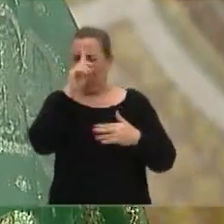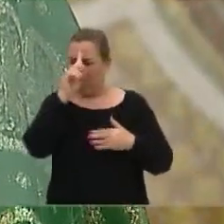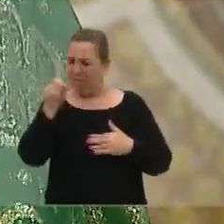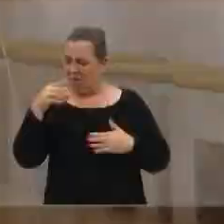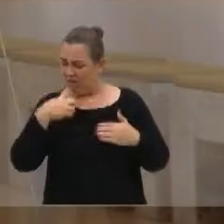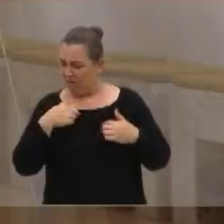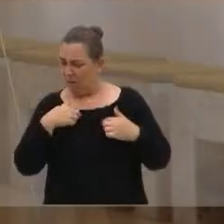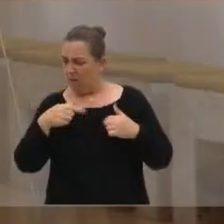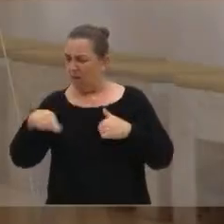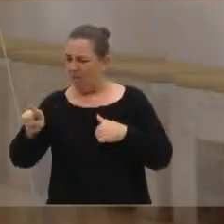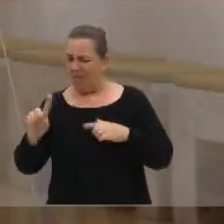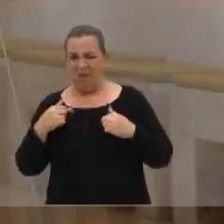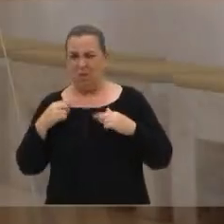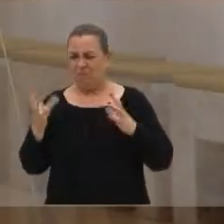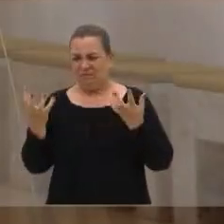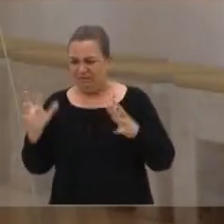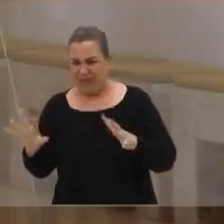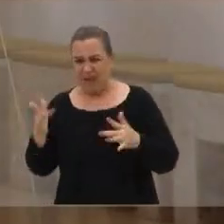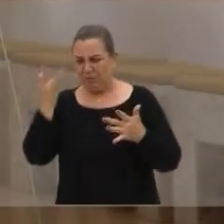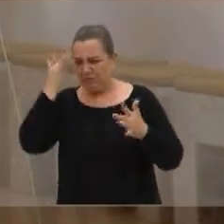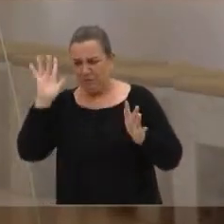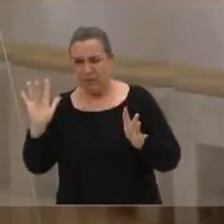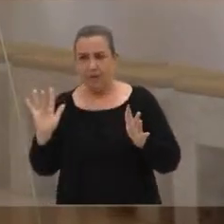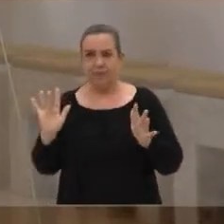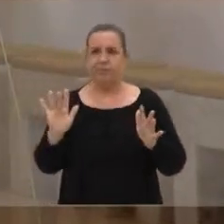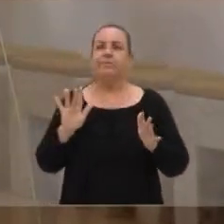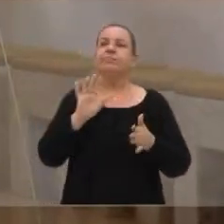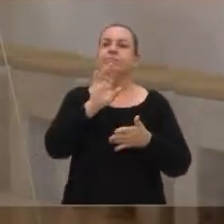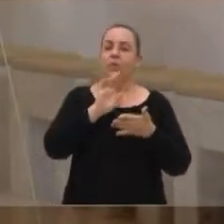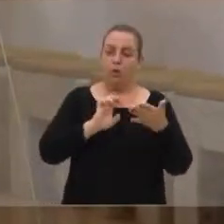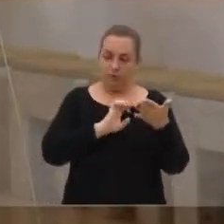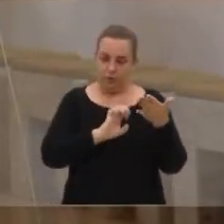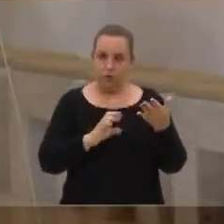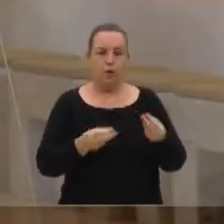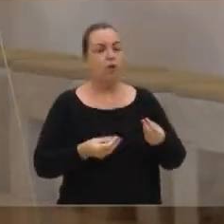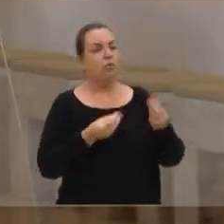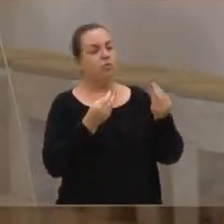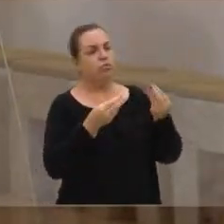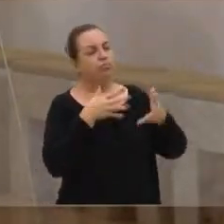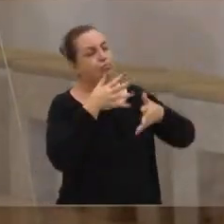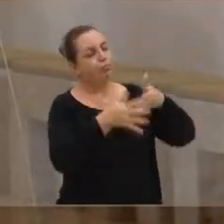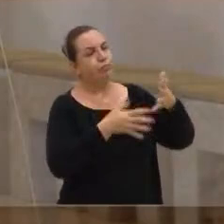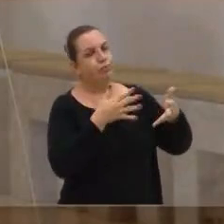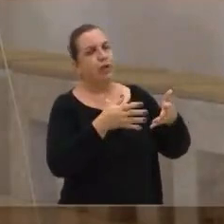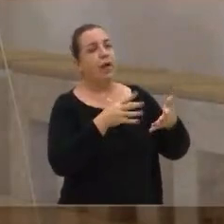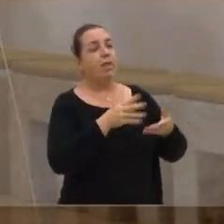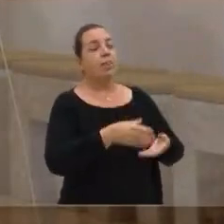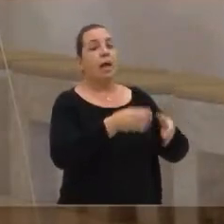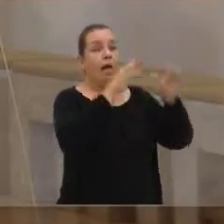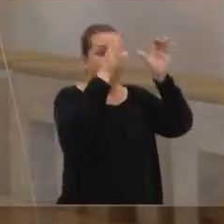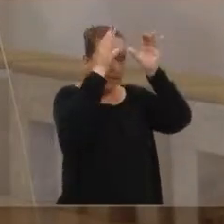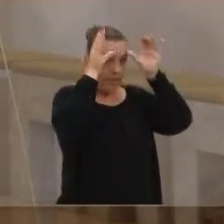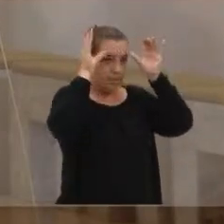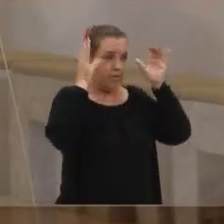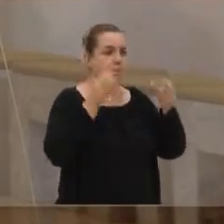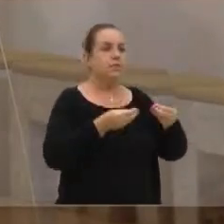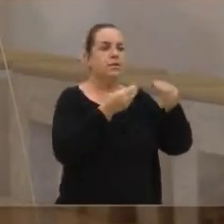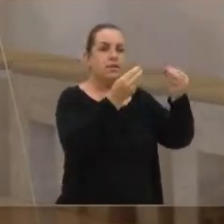Senhor, mesmo que o Evangelho fala: dai a César o que é de César, a Deus o que é de Deus, é